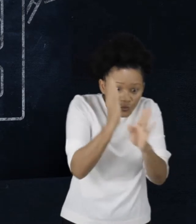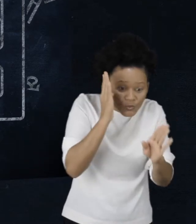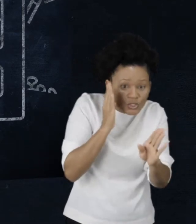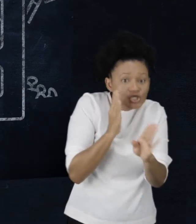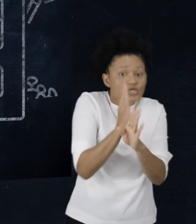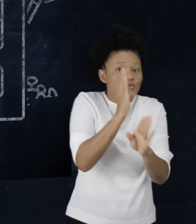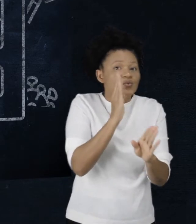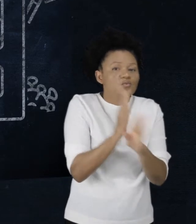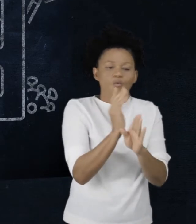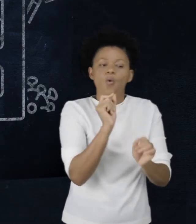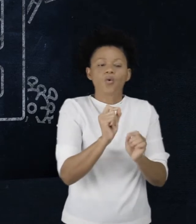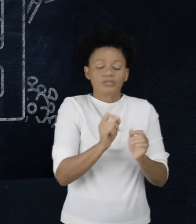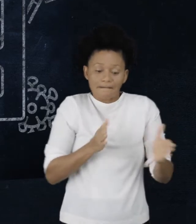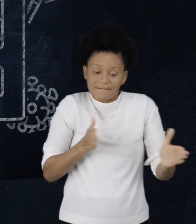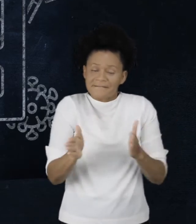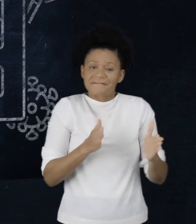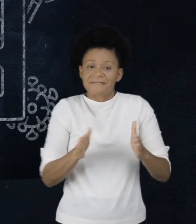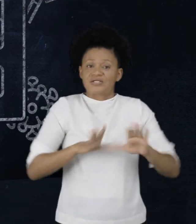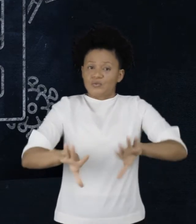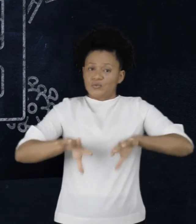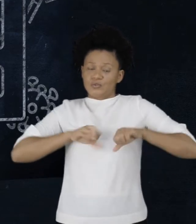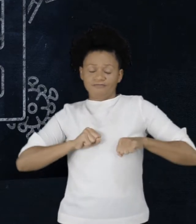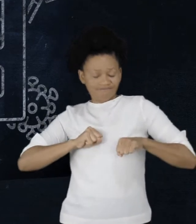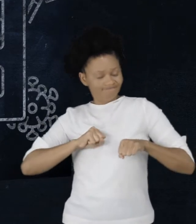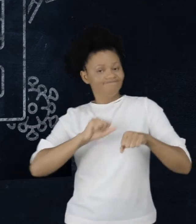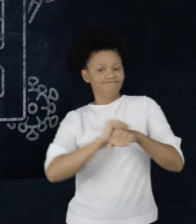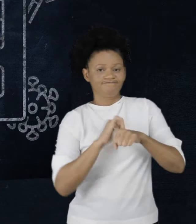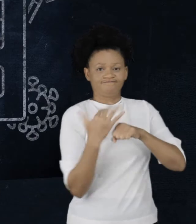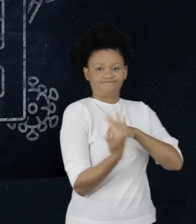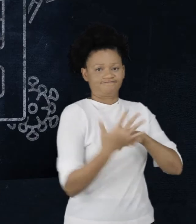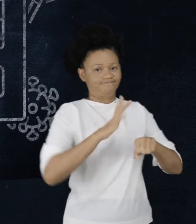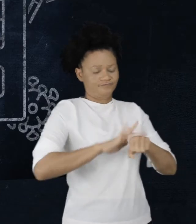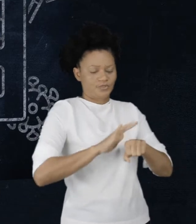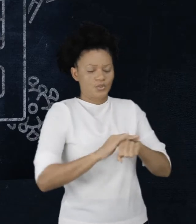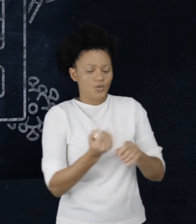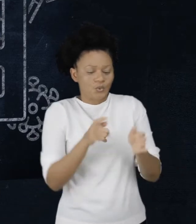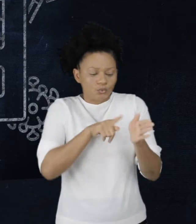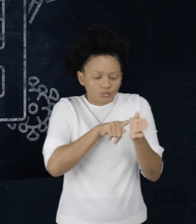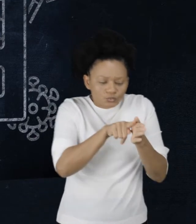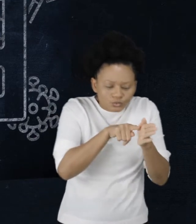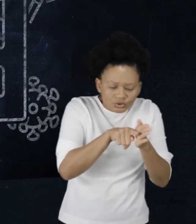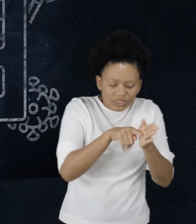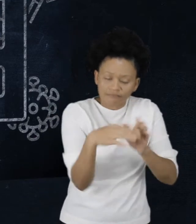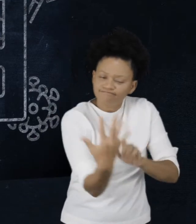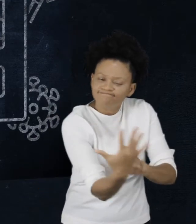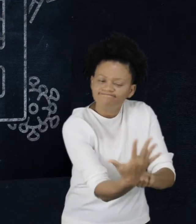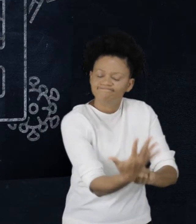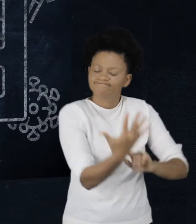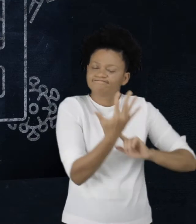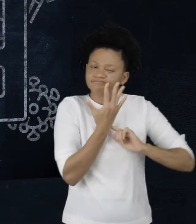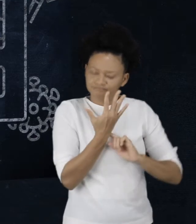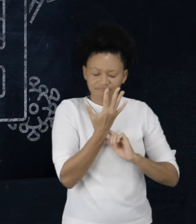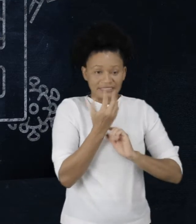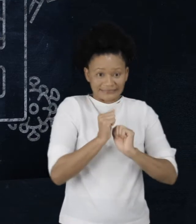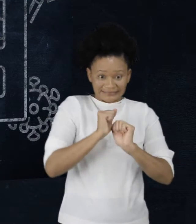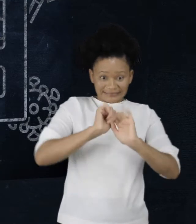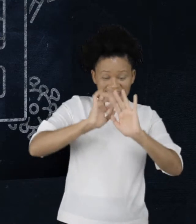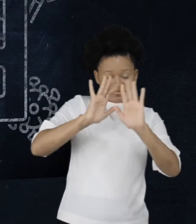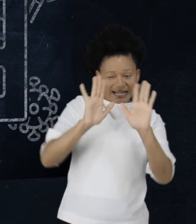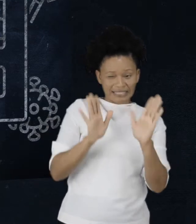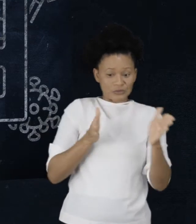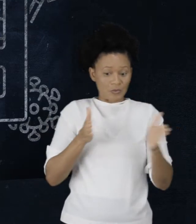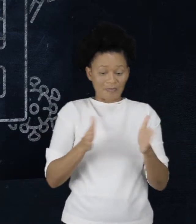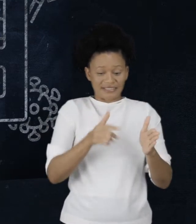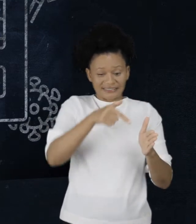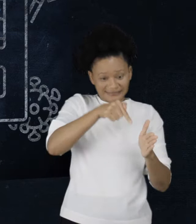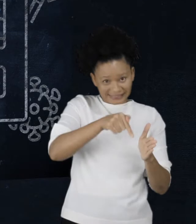de quando ocorreu a infecção do paciente testado. O teste começa a apresentar uma boa sensibilidade a partir de 7